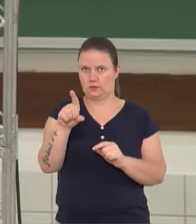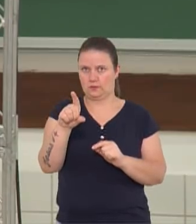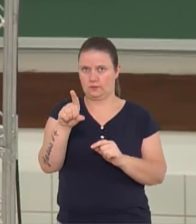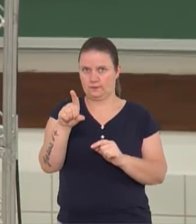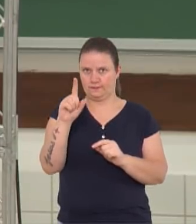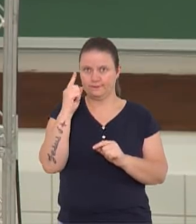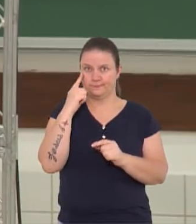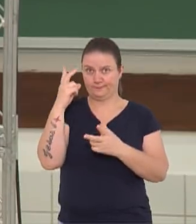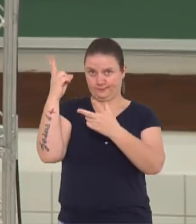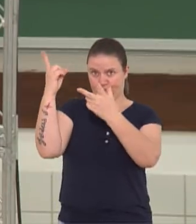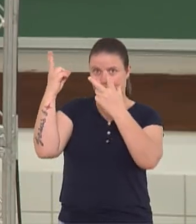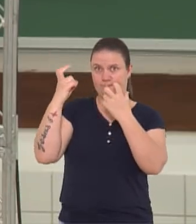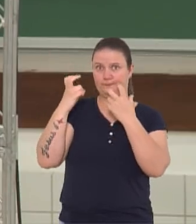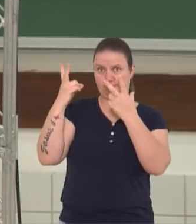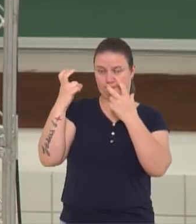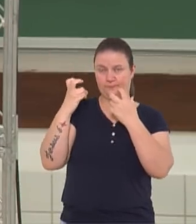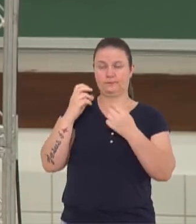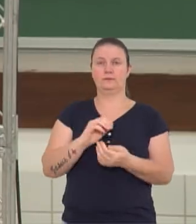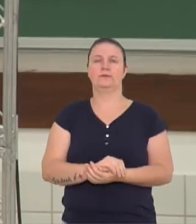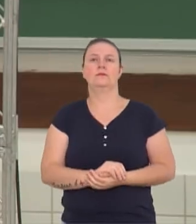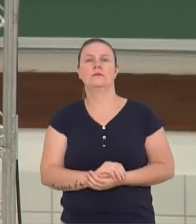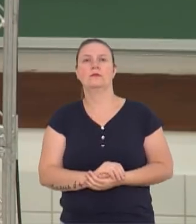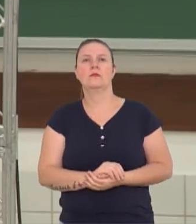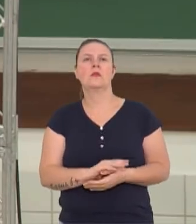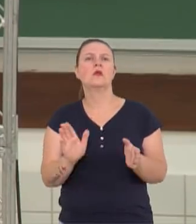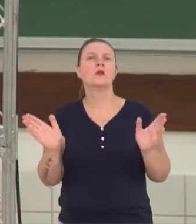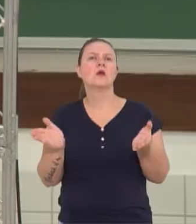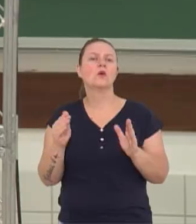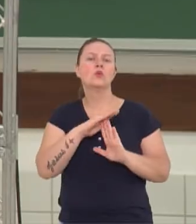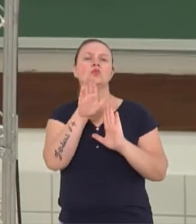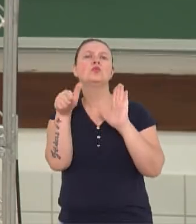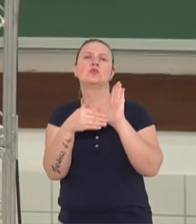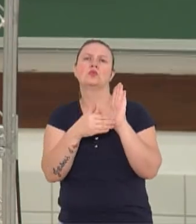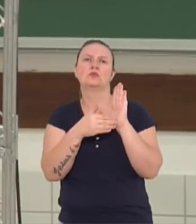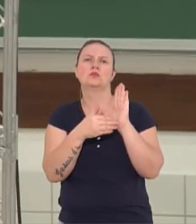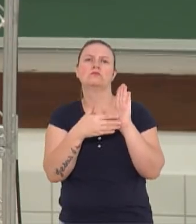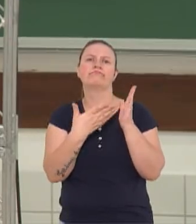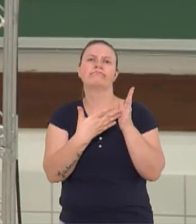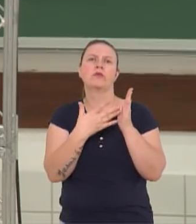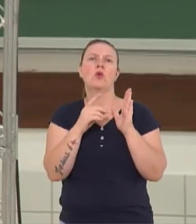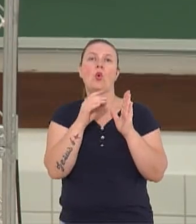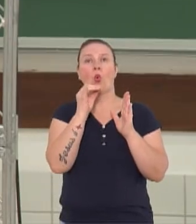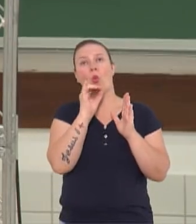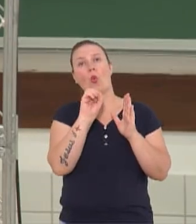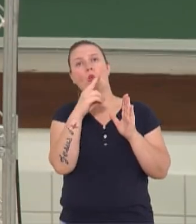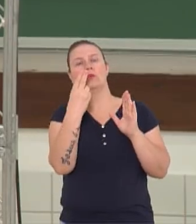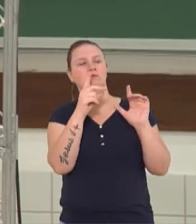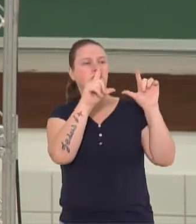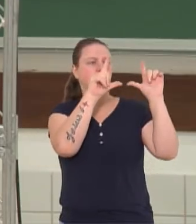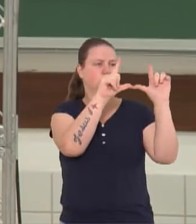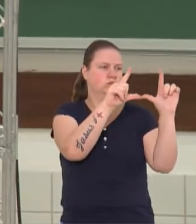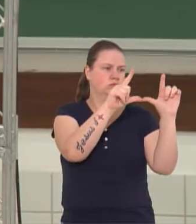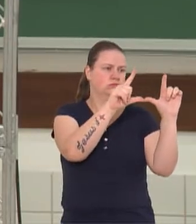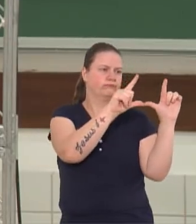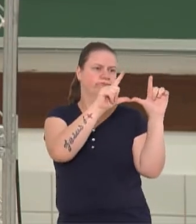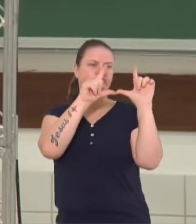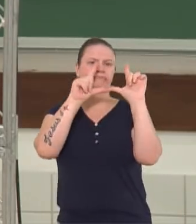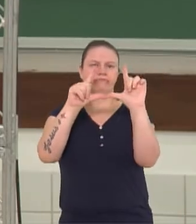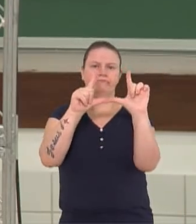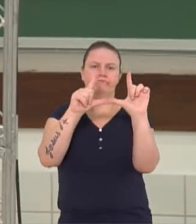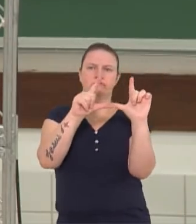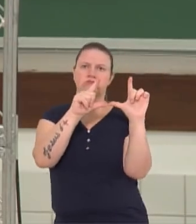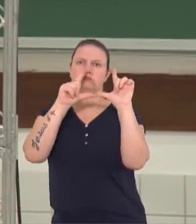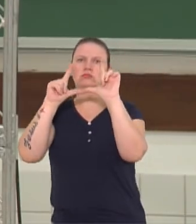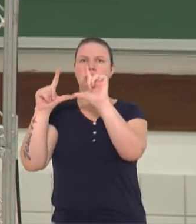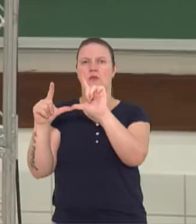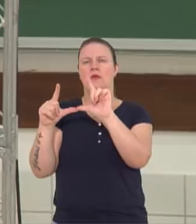2 partes equivale a 36 mil. Quanto que vai valer cada partezinha? Ai, professora, fica fácil,